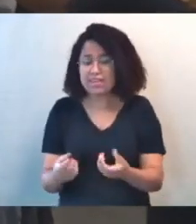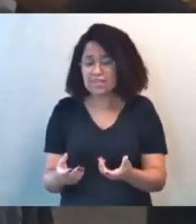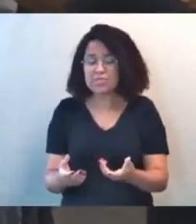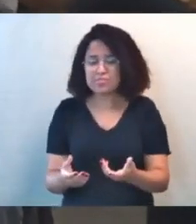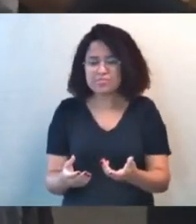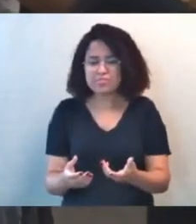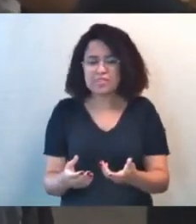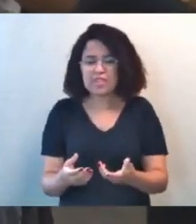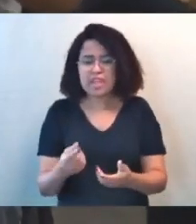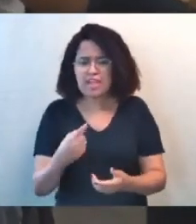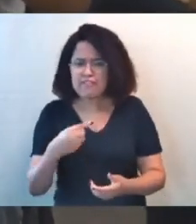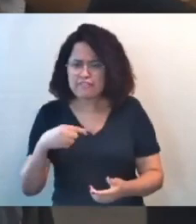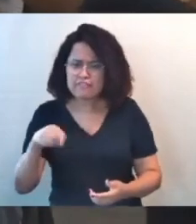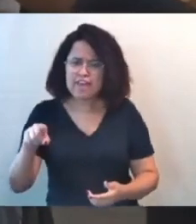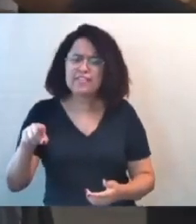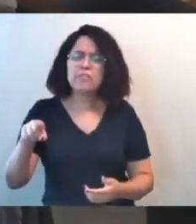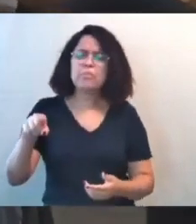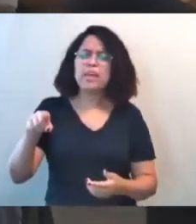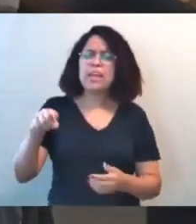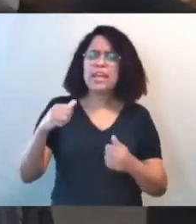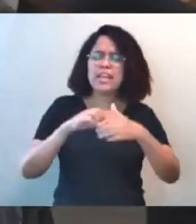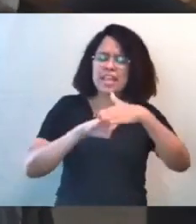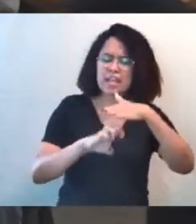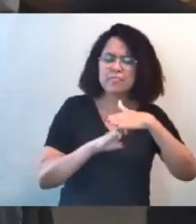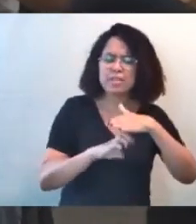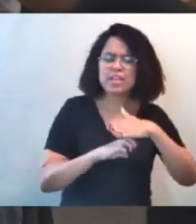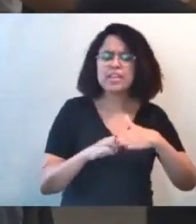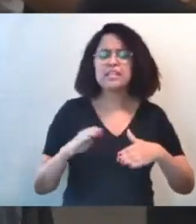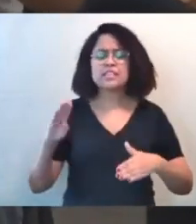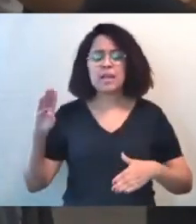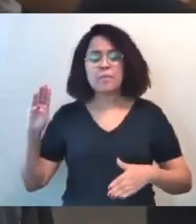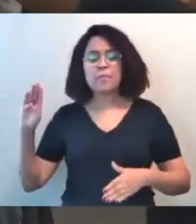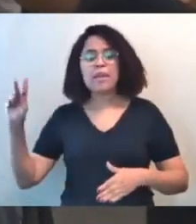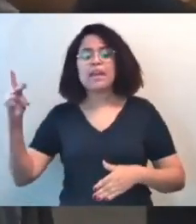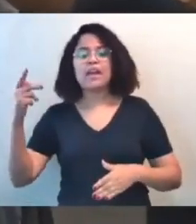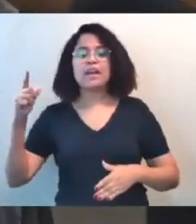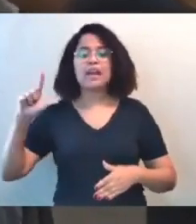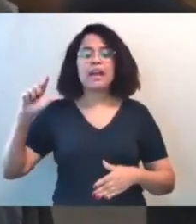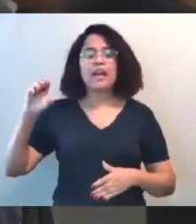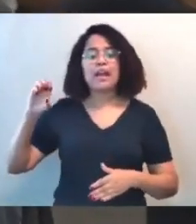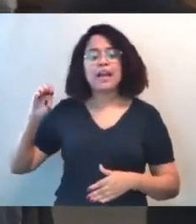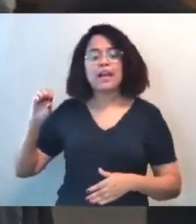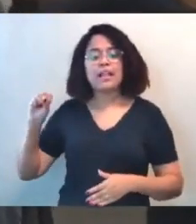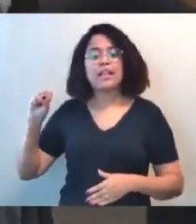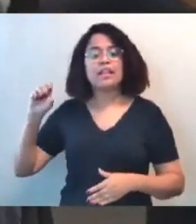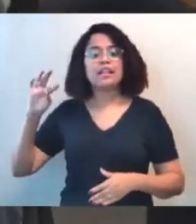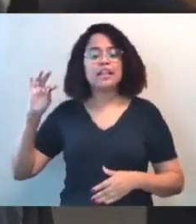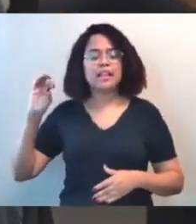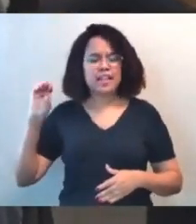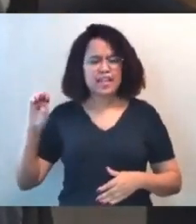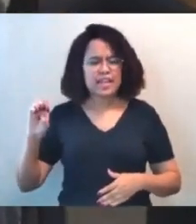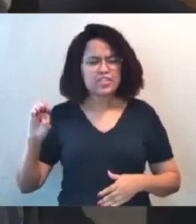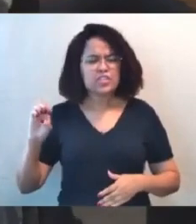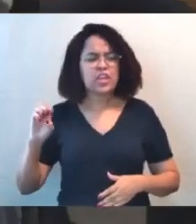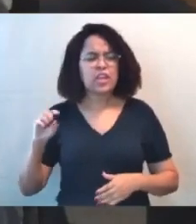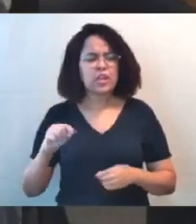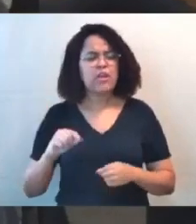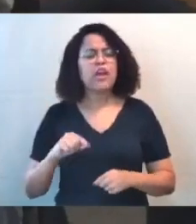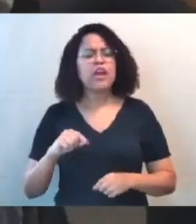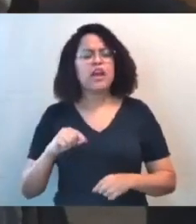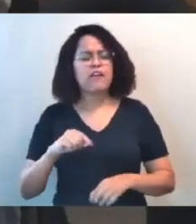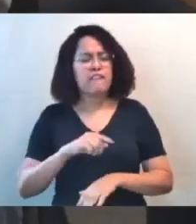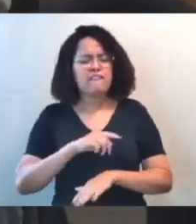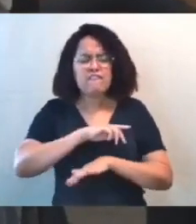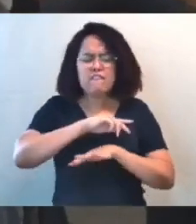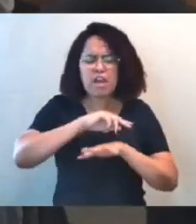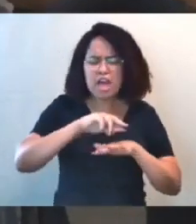empresa da BH Leste e confere todos os ônibus. Mas que todos que estejam rodando, porque muitas vezes quando vai fazer uma blitz lá, eles